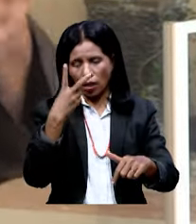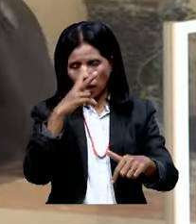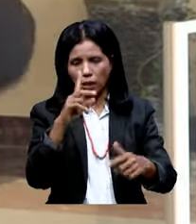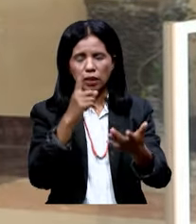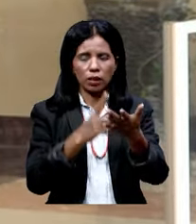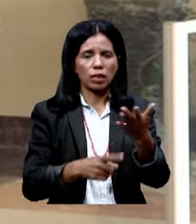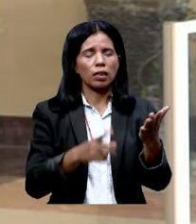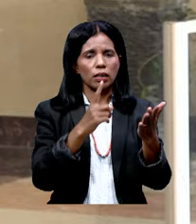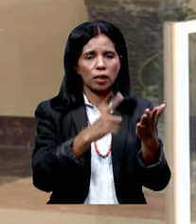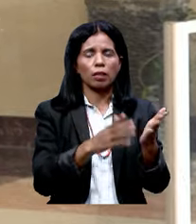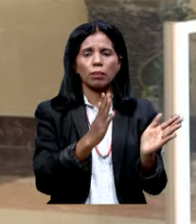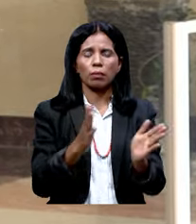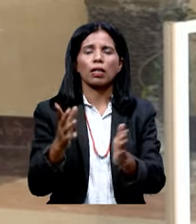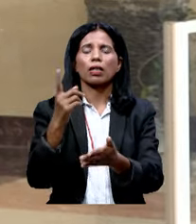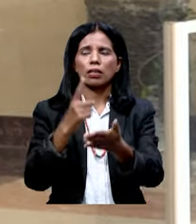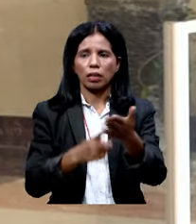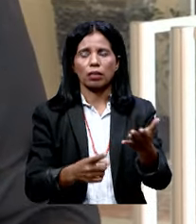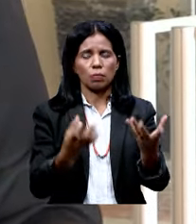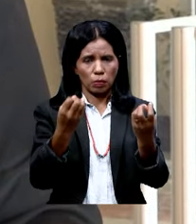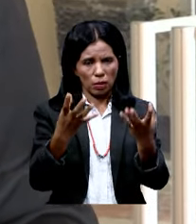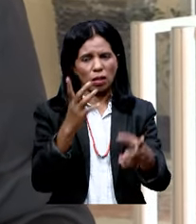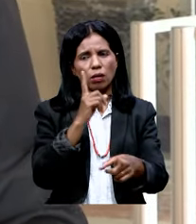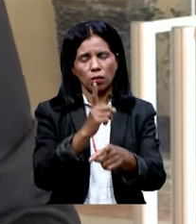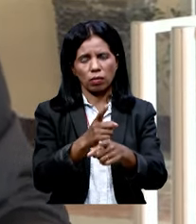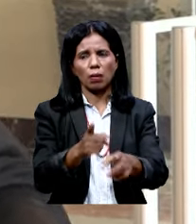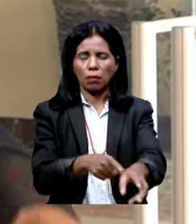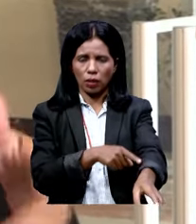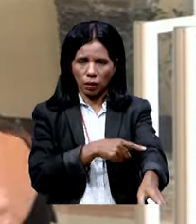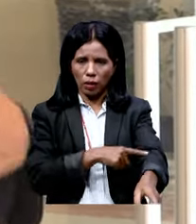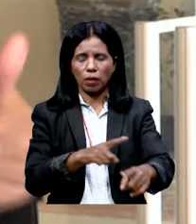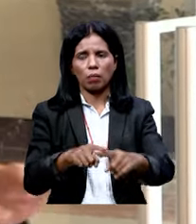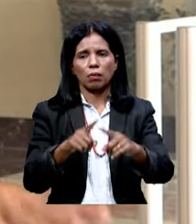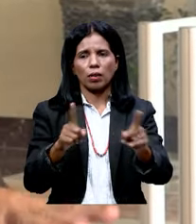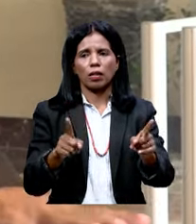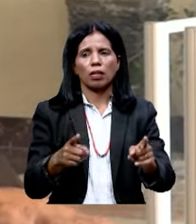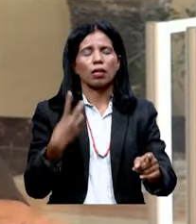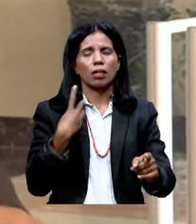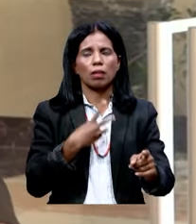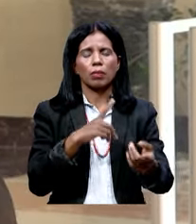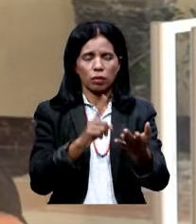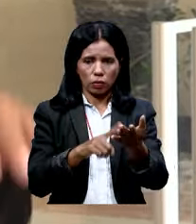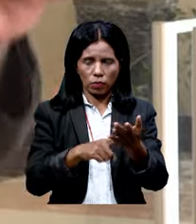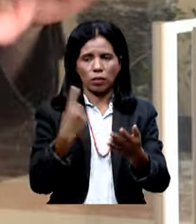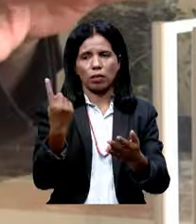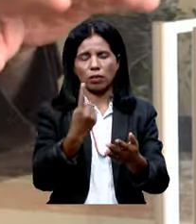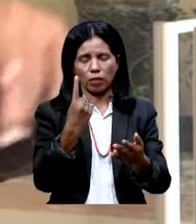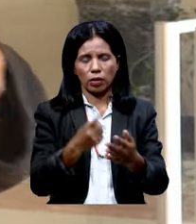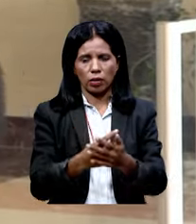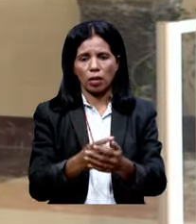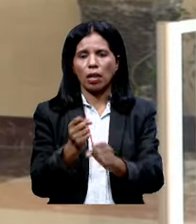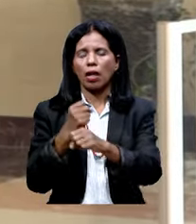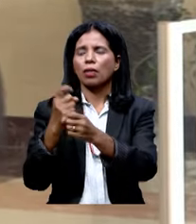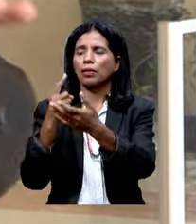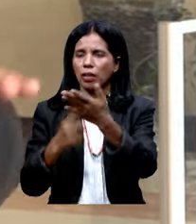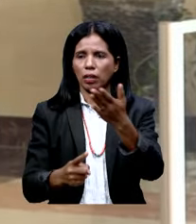saídona preparando saída botar para que depois que leu isso mas por isso que nós a me discutir no fatim botemos a uma